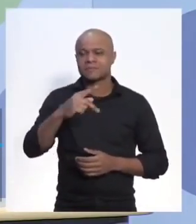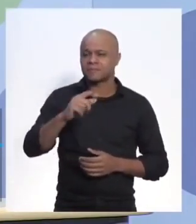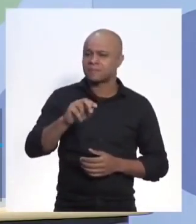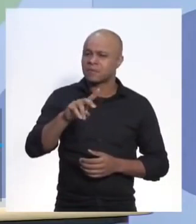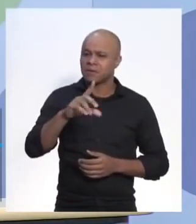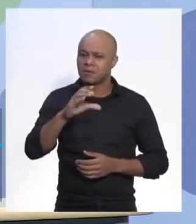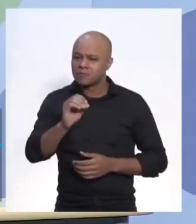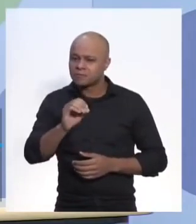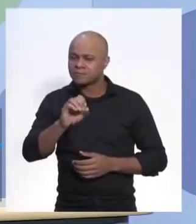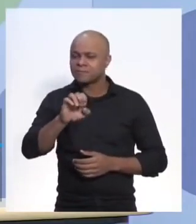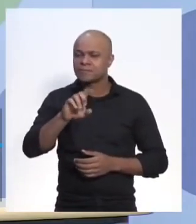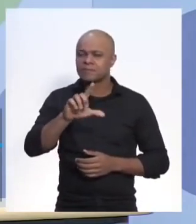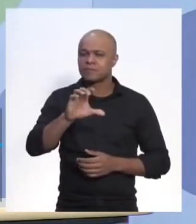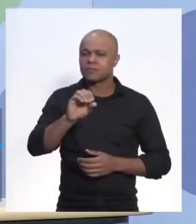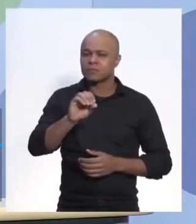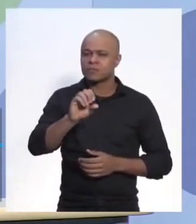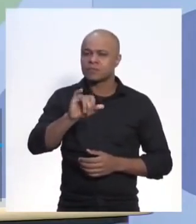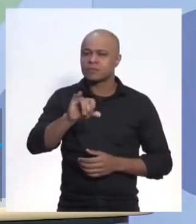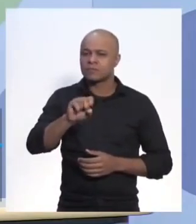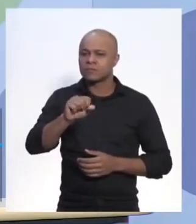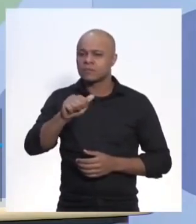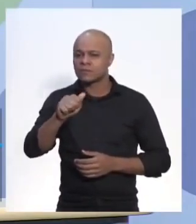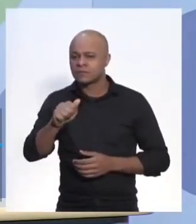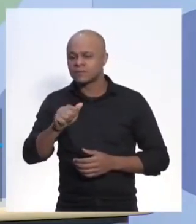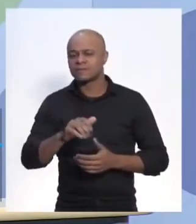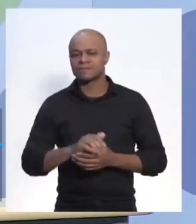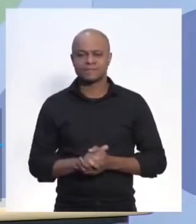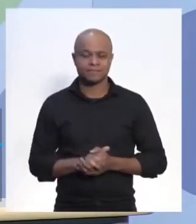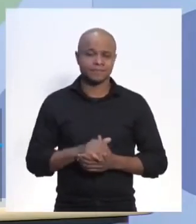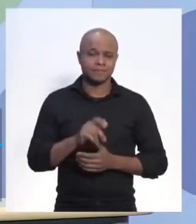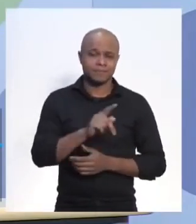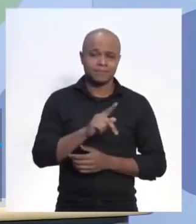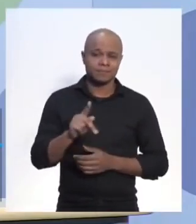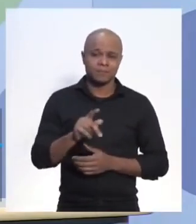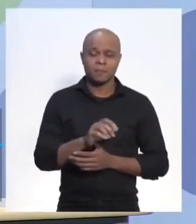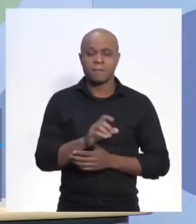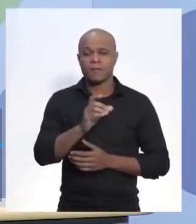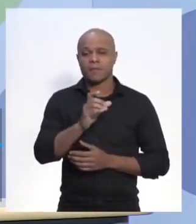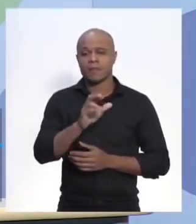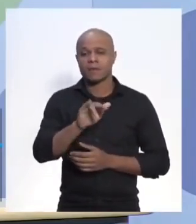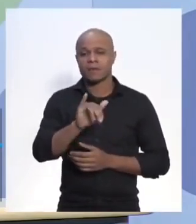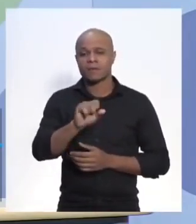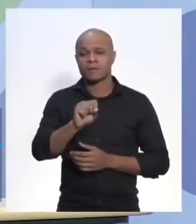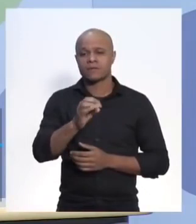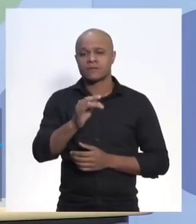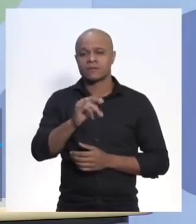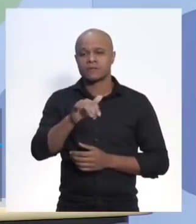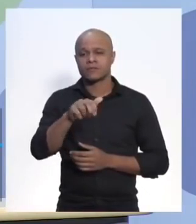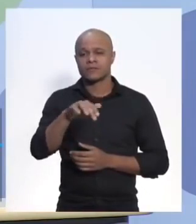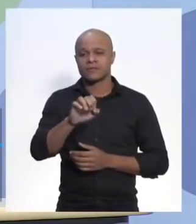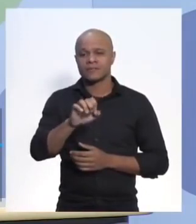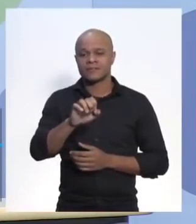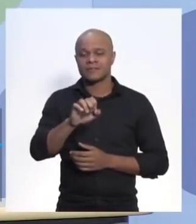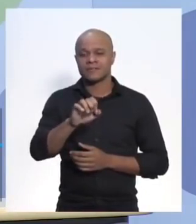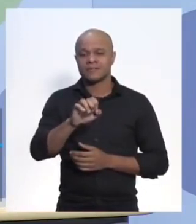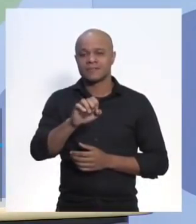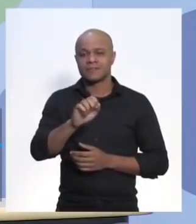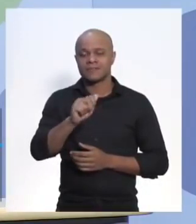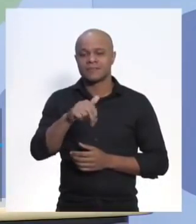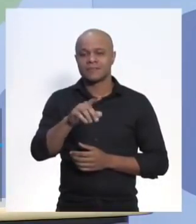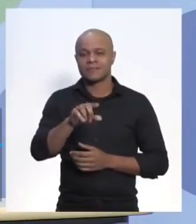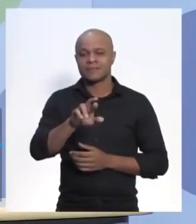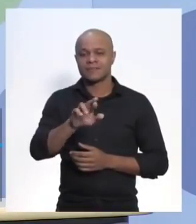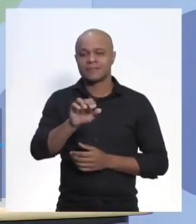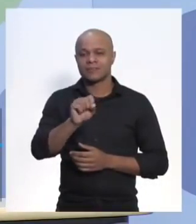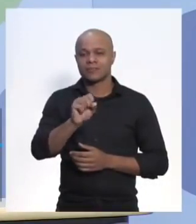Heloísa. E agradecer o incentivo dos professores, entre eles Cristiane, Regina, Anderson, Cleusa,